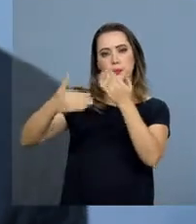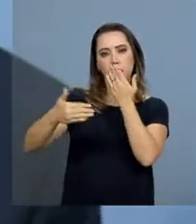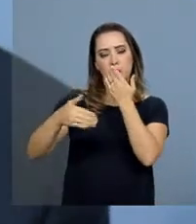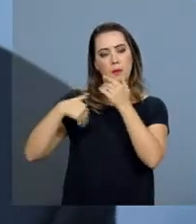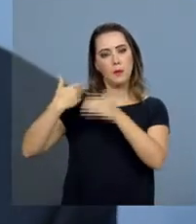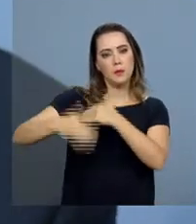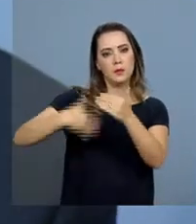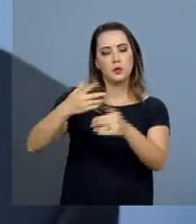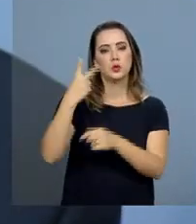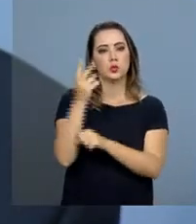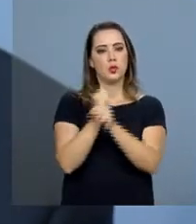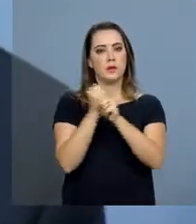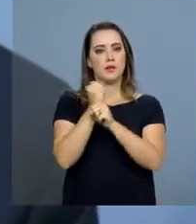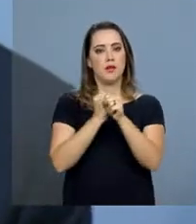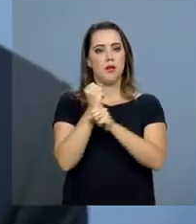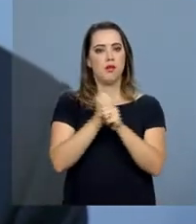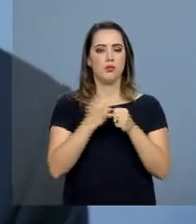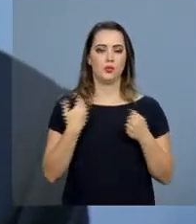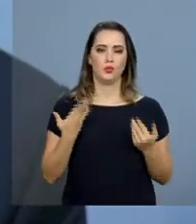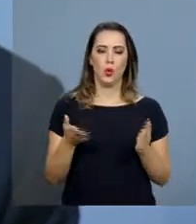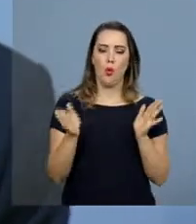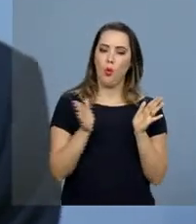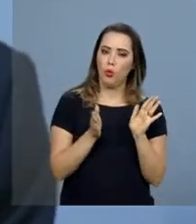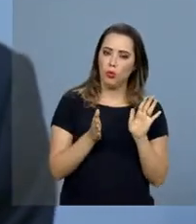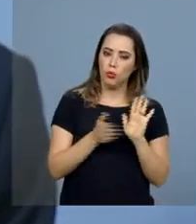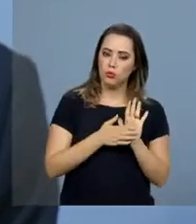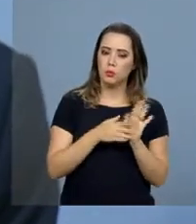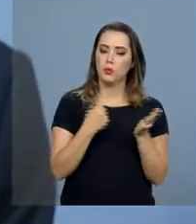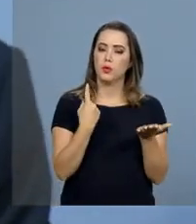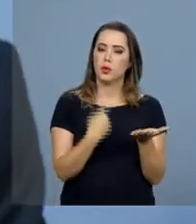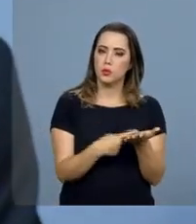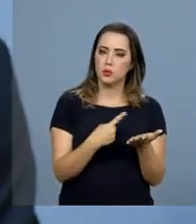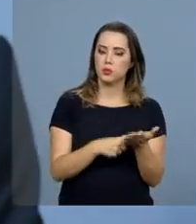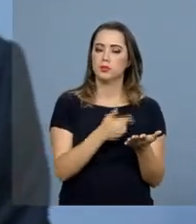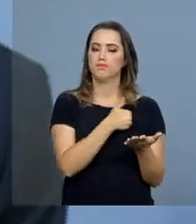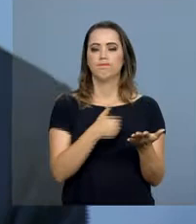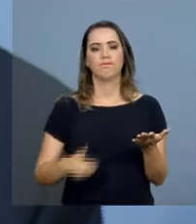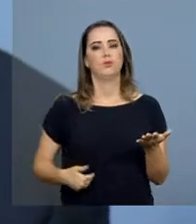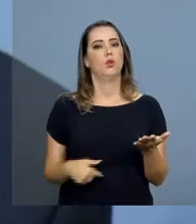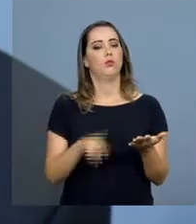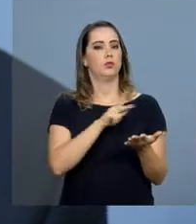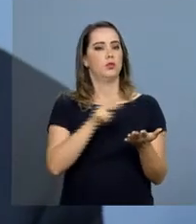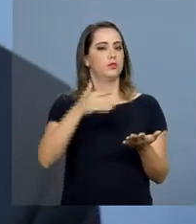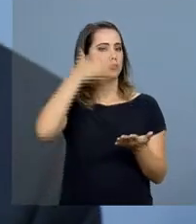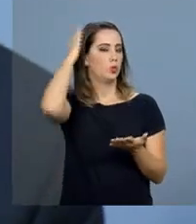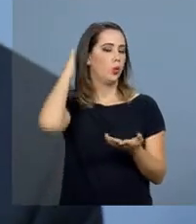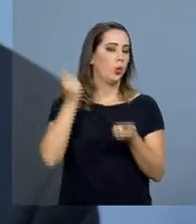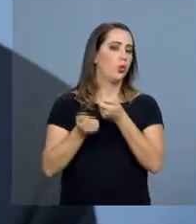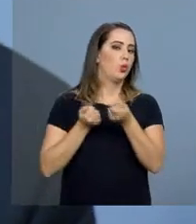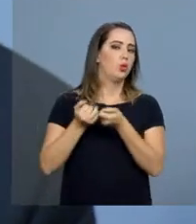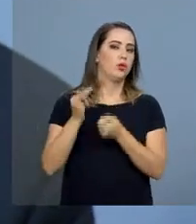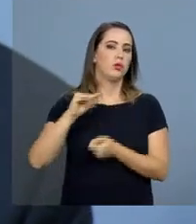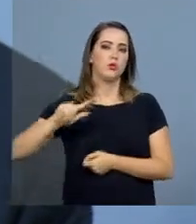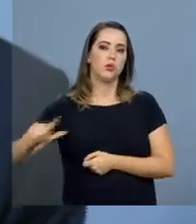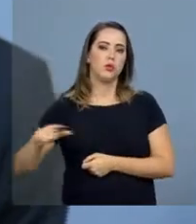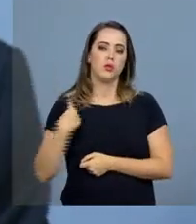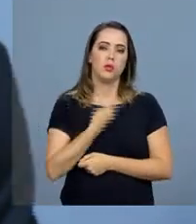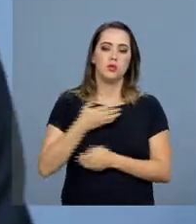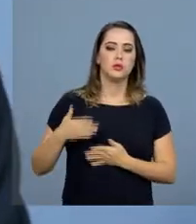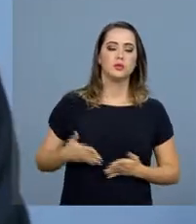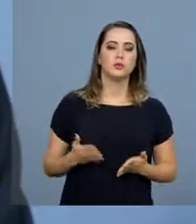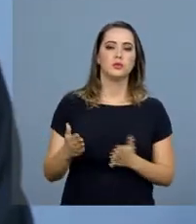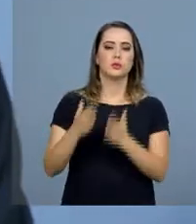longo dos últimos dois anos e meio no compromisso do governo o compromisso do presidente é com ajuste fiscal com caminhando na